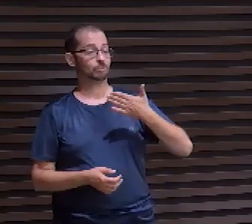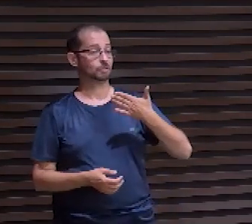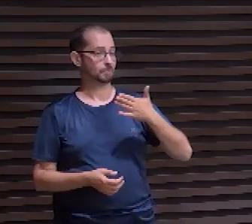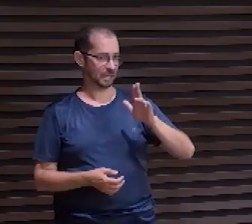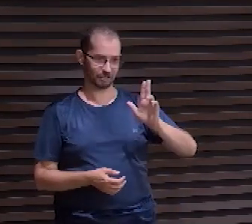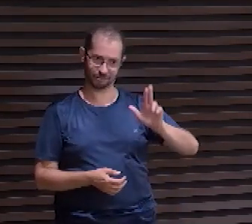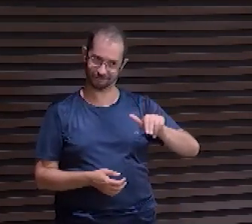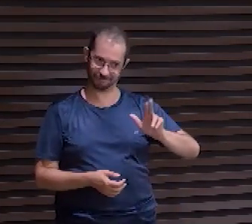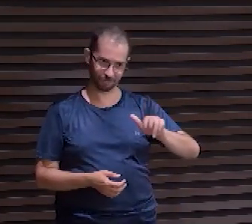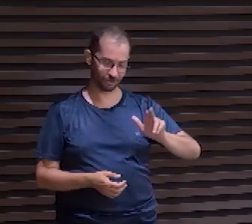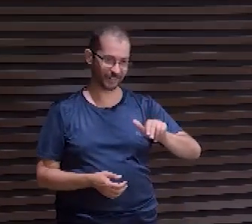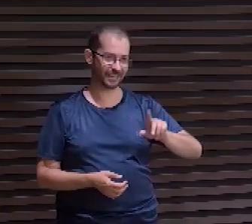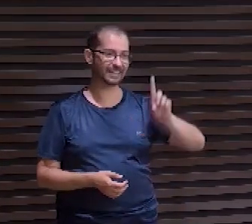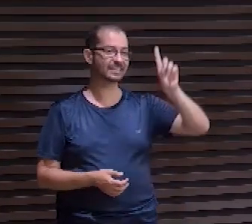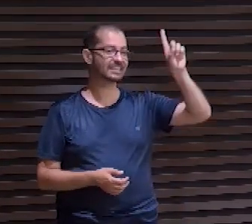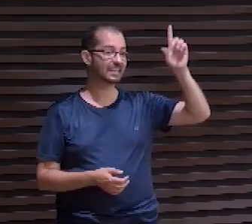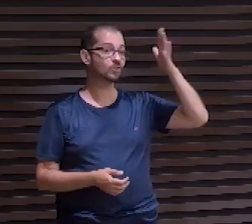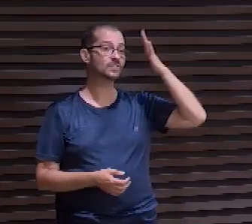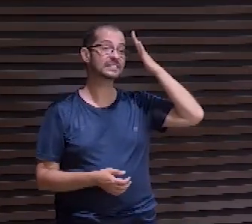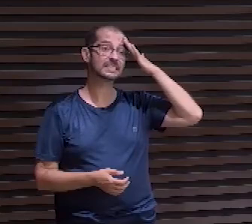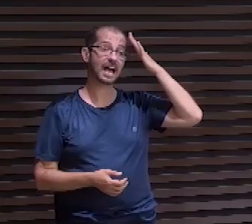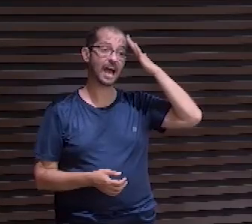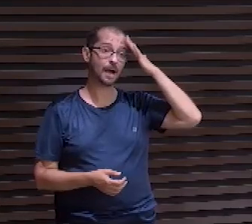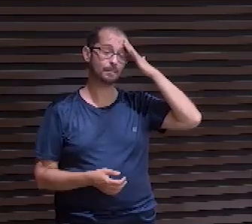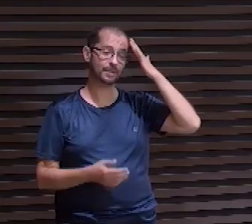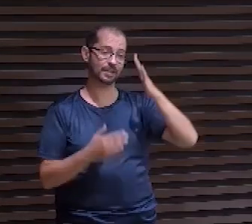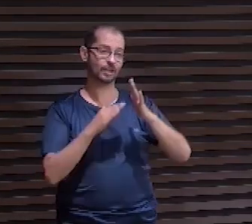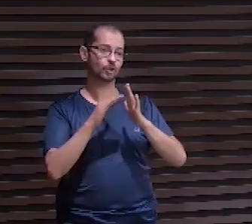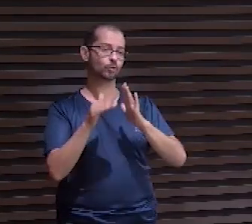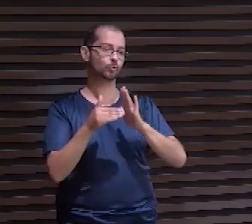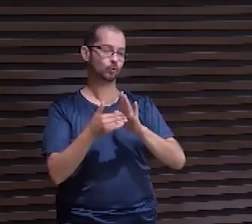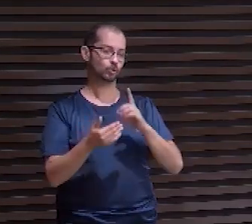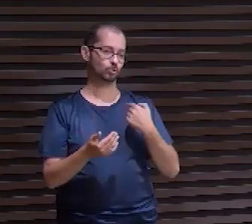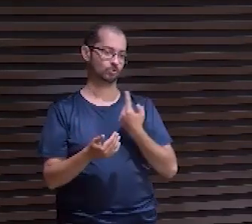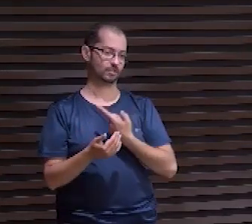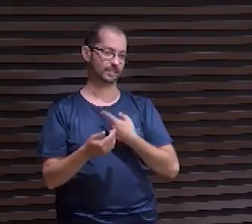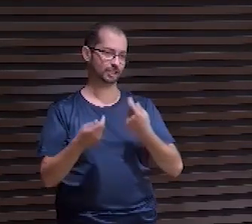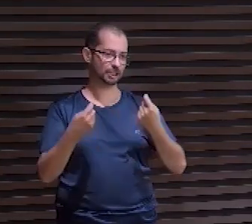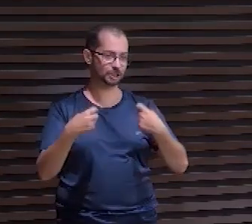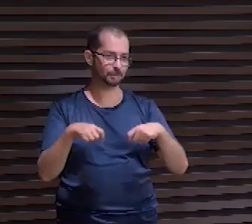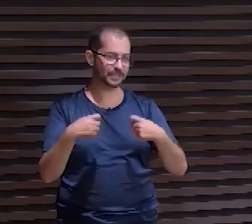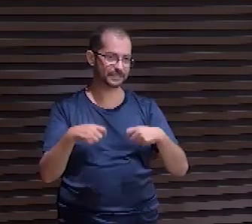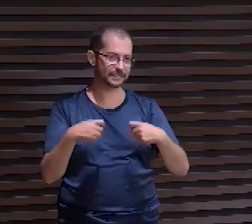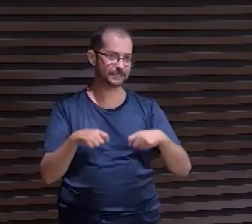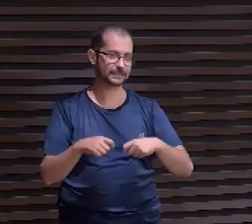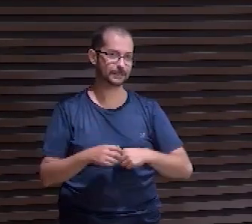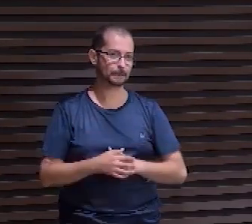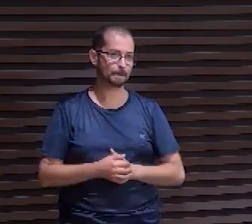É um Deus que sabe o que nós precisamos.